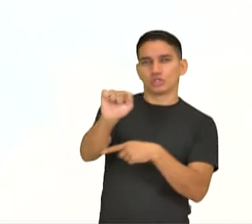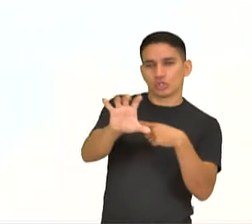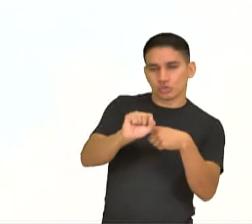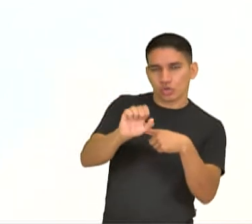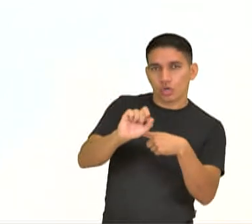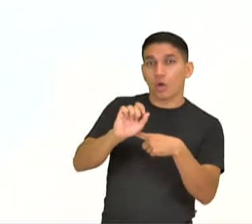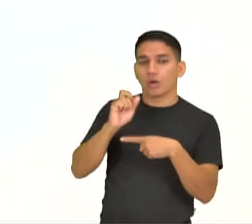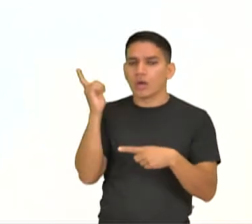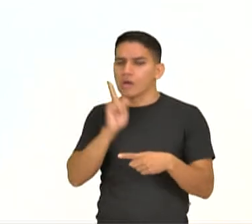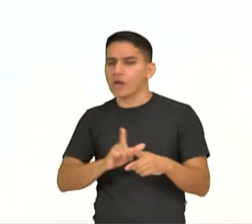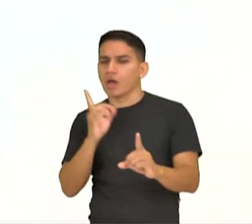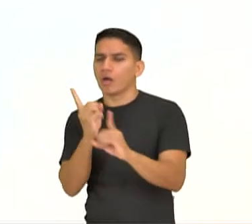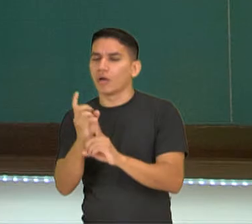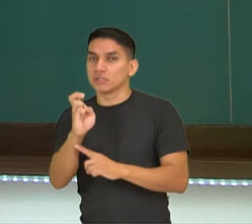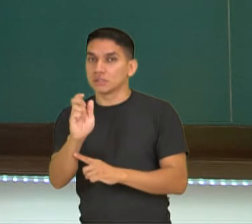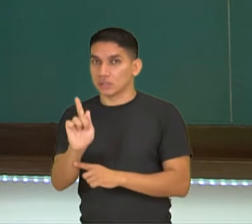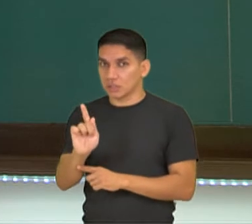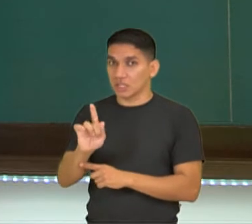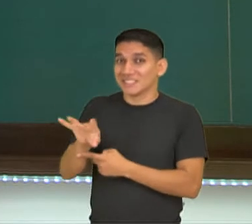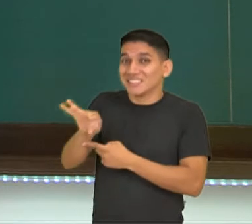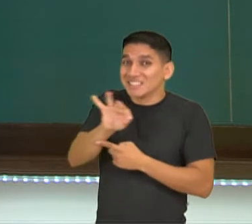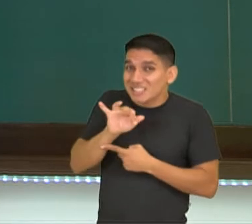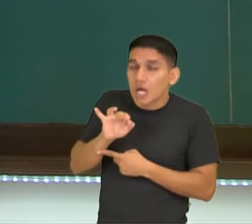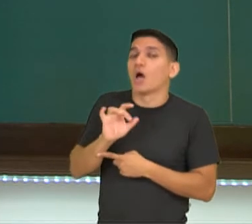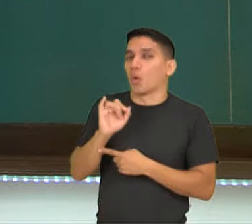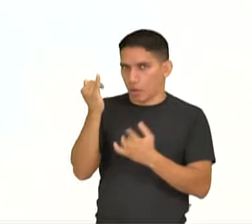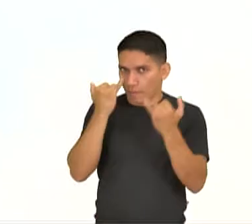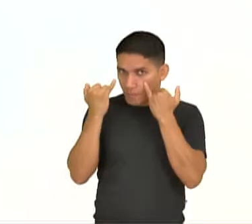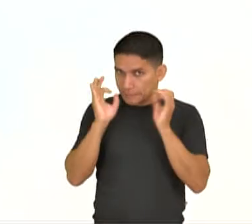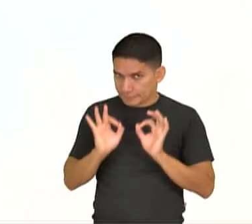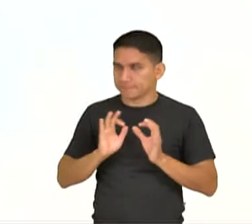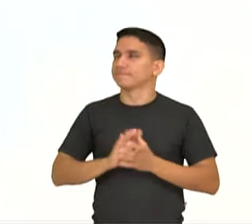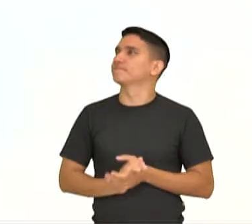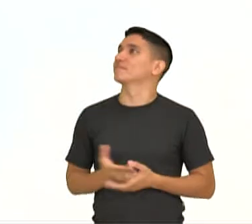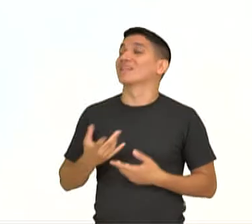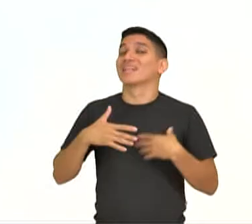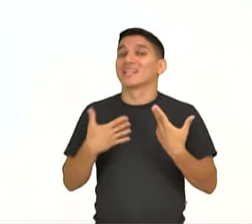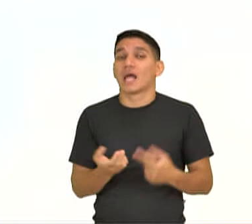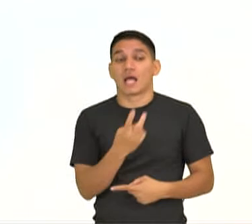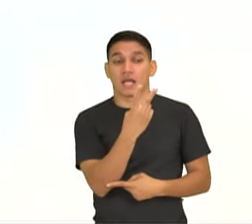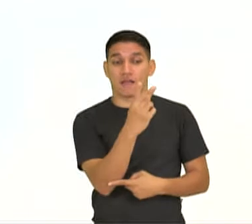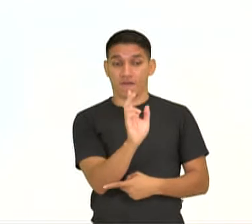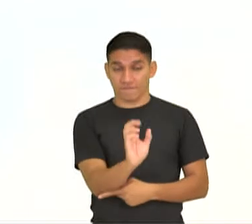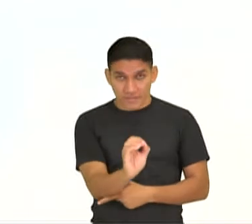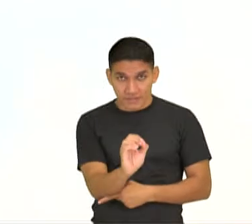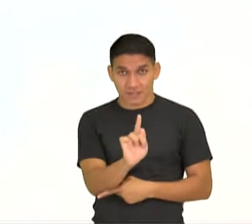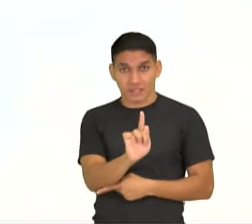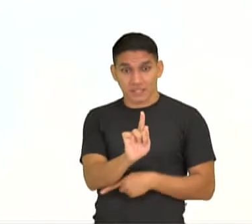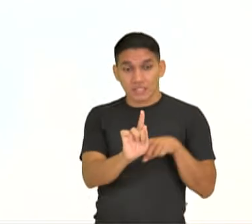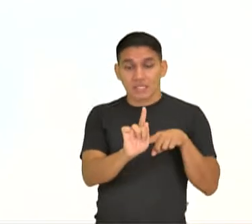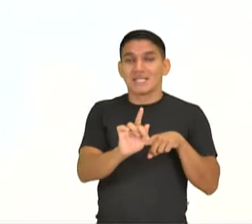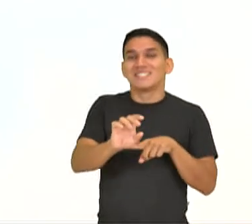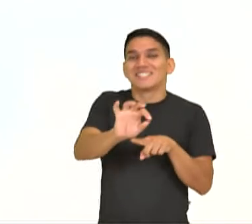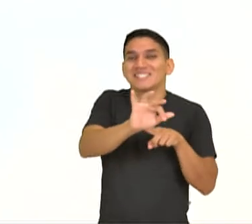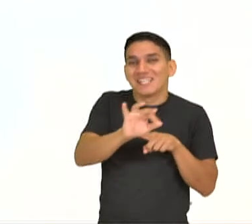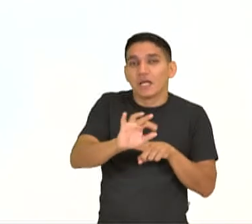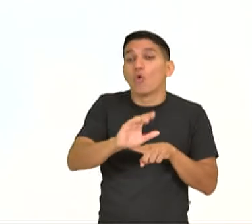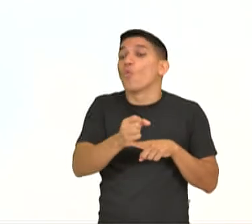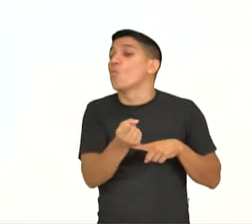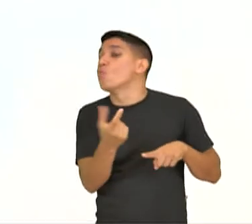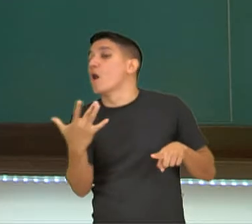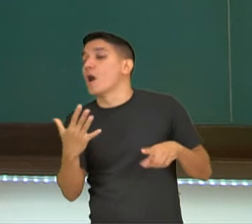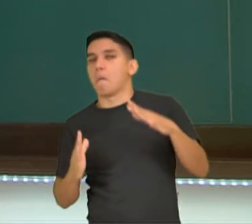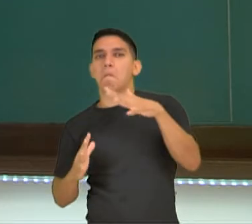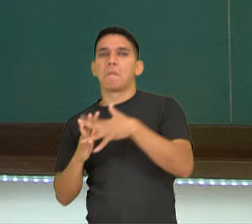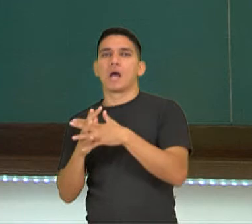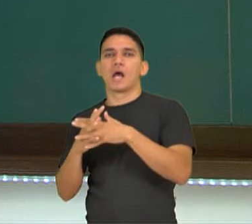encontrado em 5 gramas de sal? Isso são as informações, ok? Então, em 20 gramas de sal, qual seria o valor da ingestão